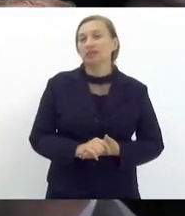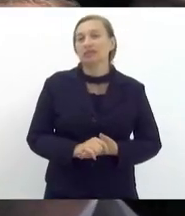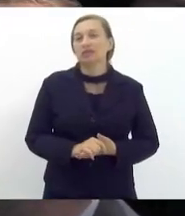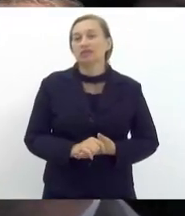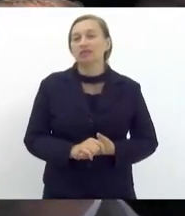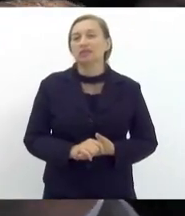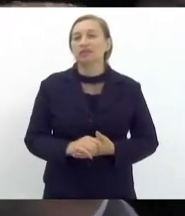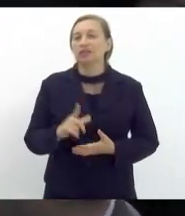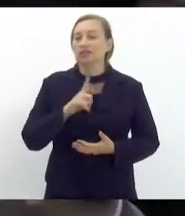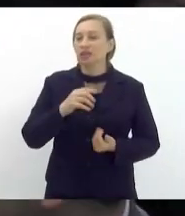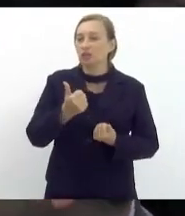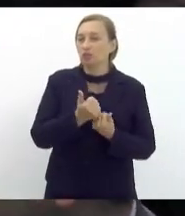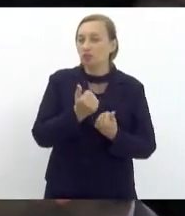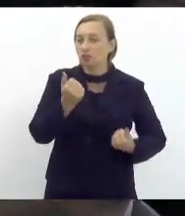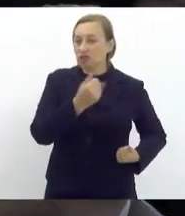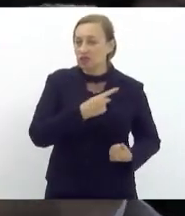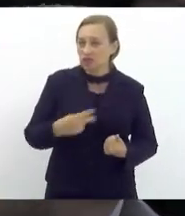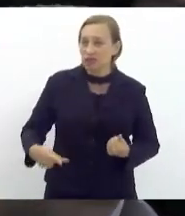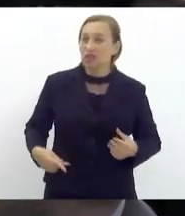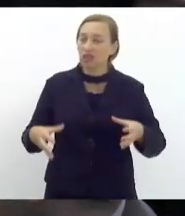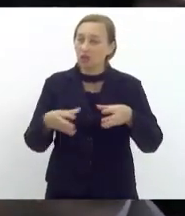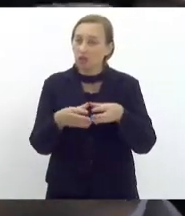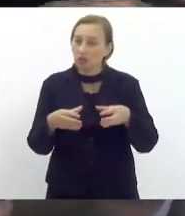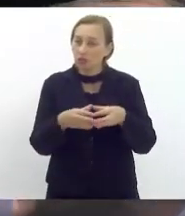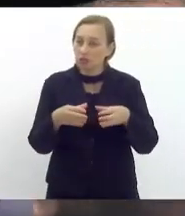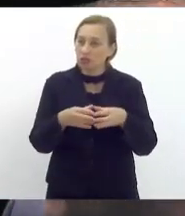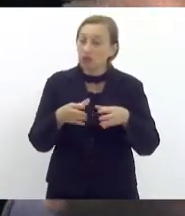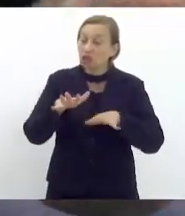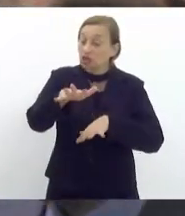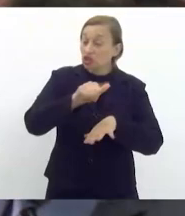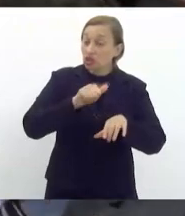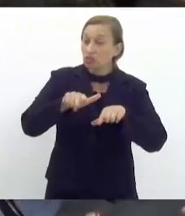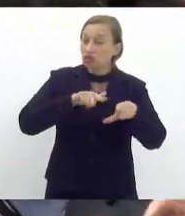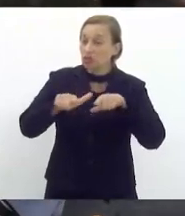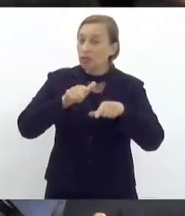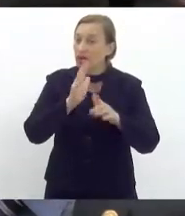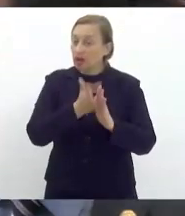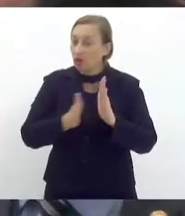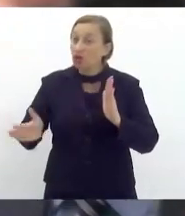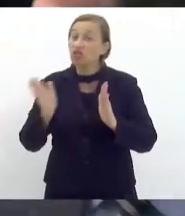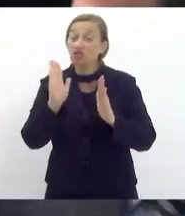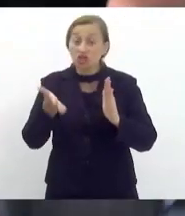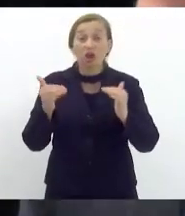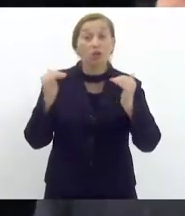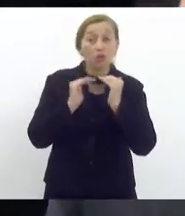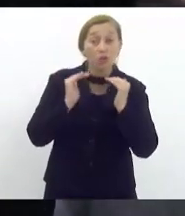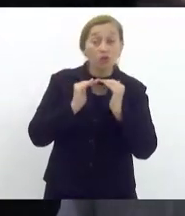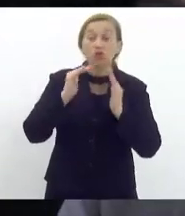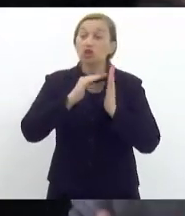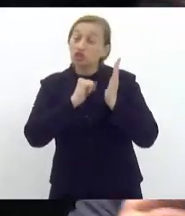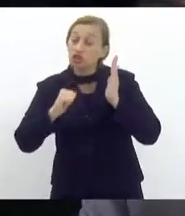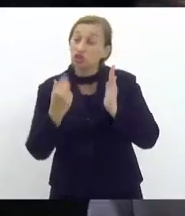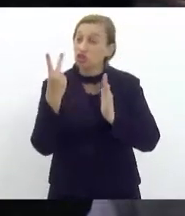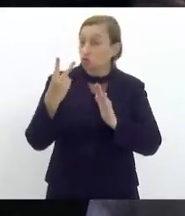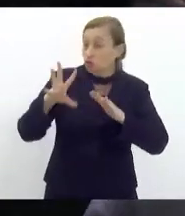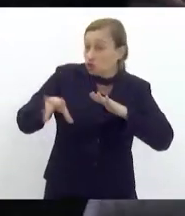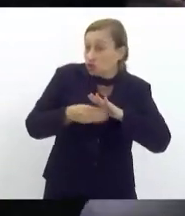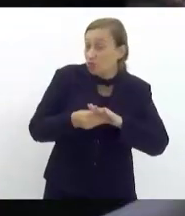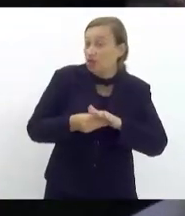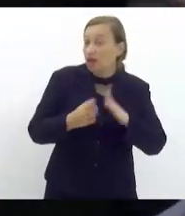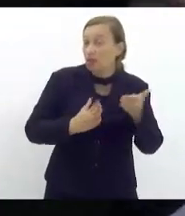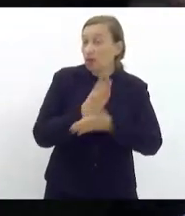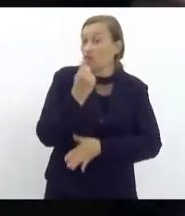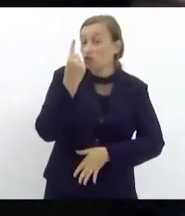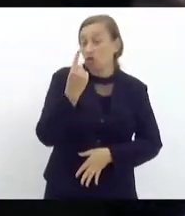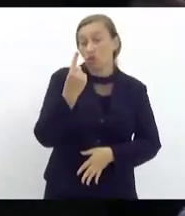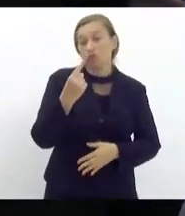um viste da comissão vossa excelência chamando trabalha a ordem a gente já concordou tiro duas emendas incorpora um homem que a